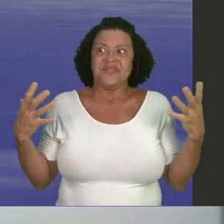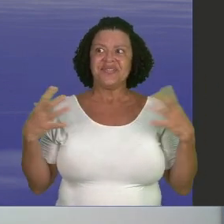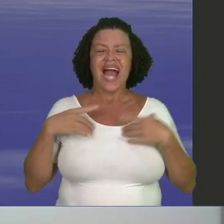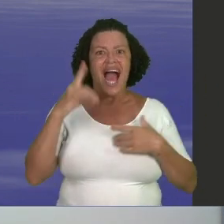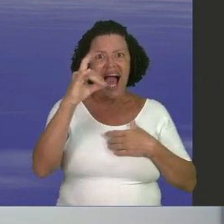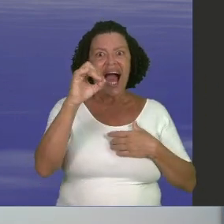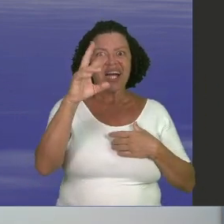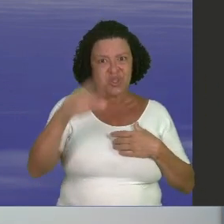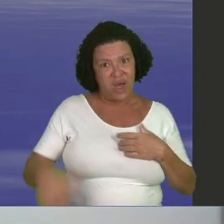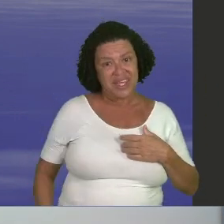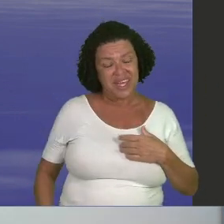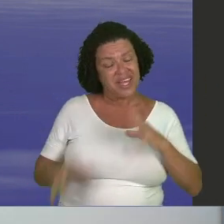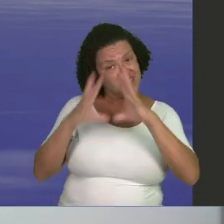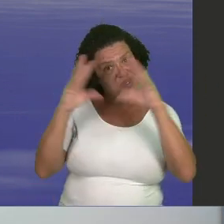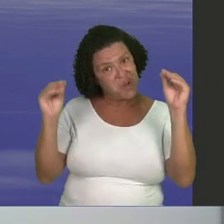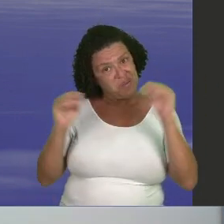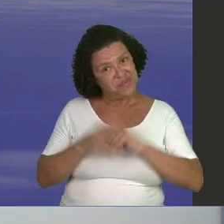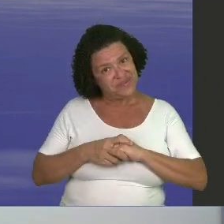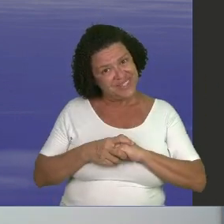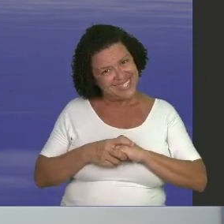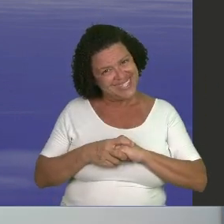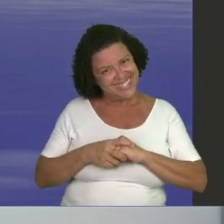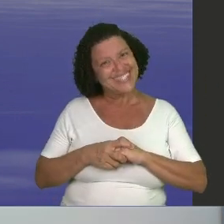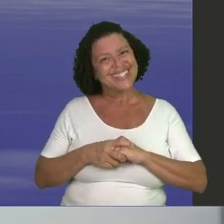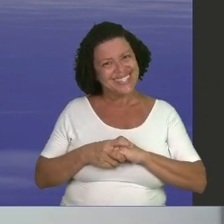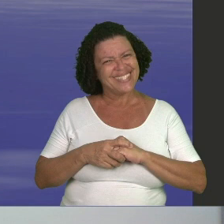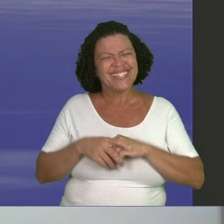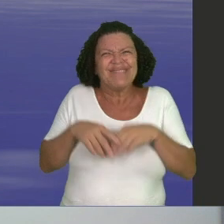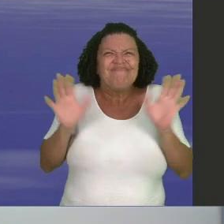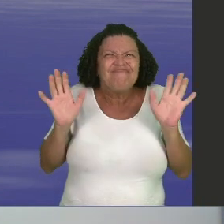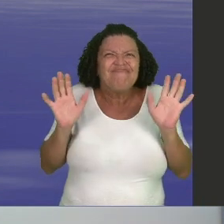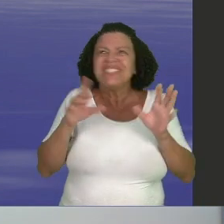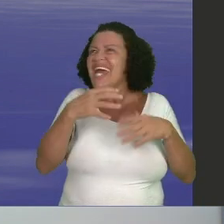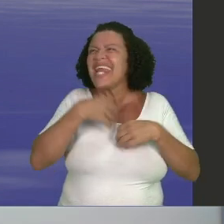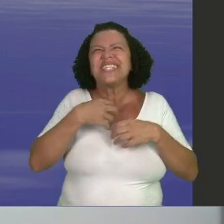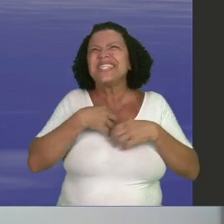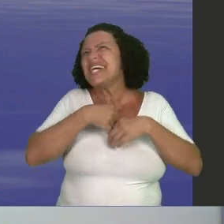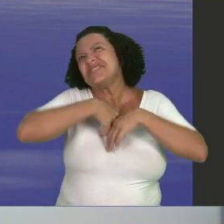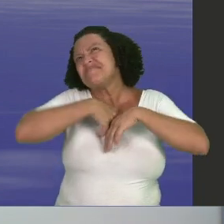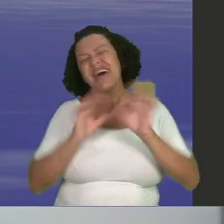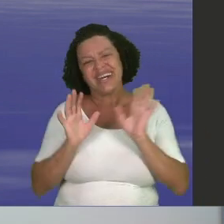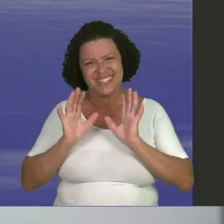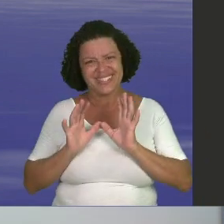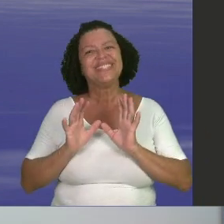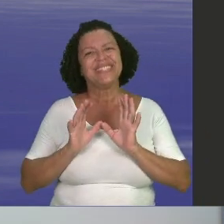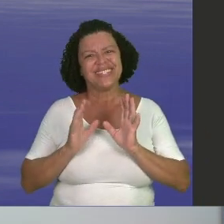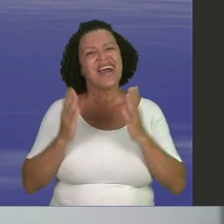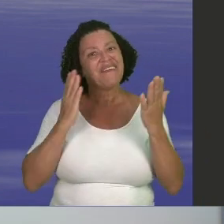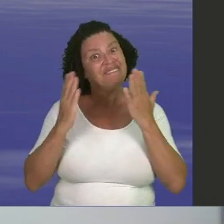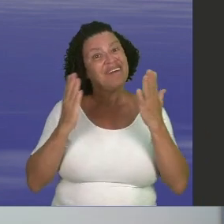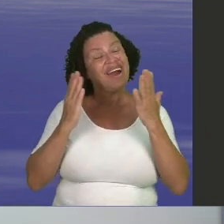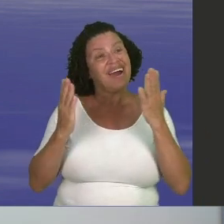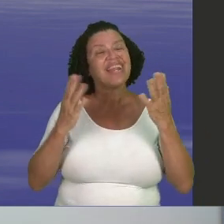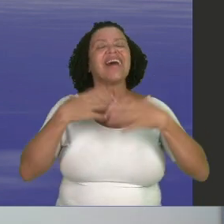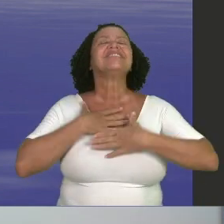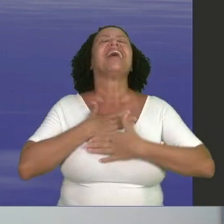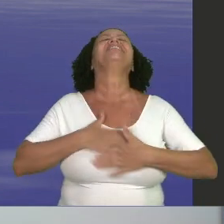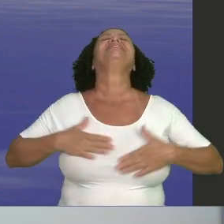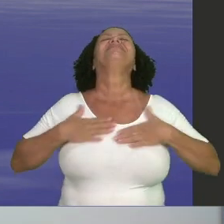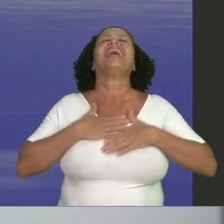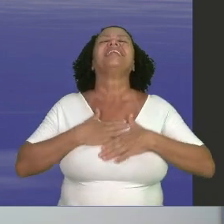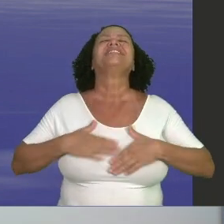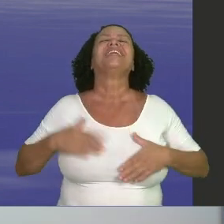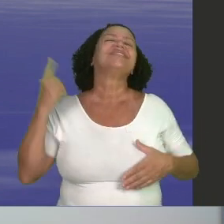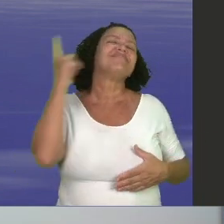sua perna, a dor no seu corpo, é algo muito pequeno comparado à satisfação